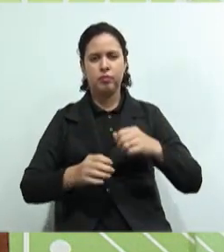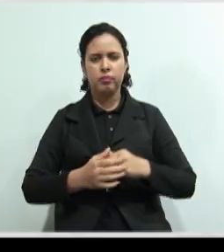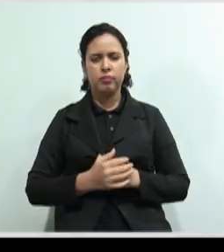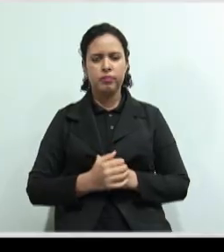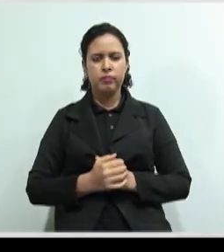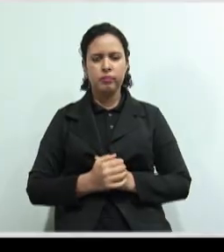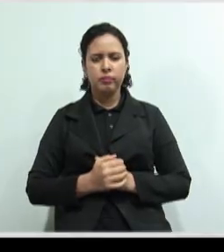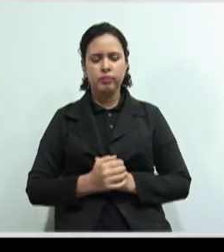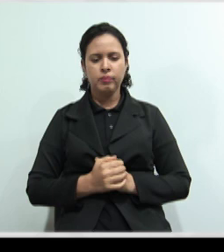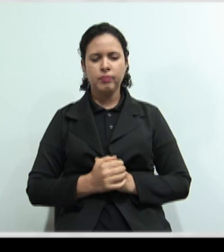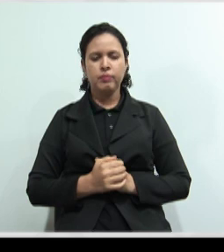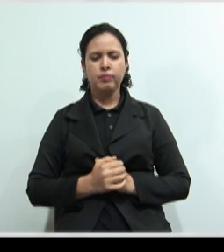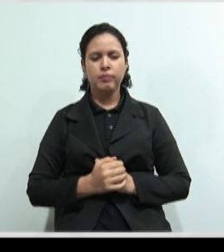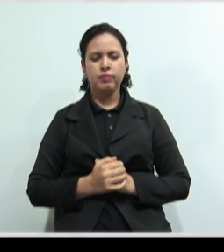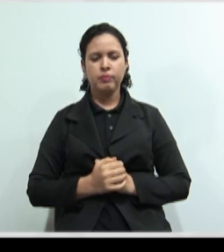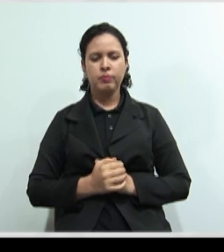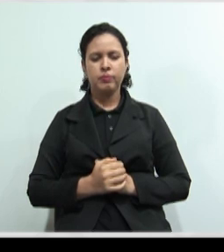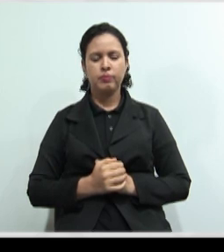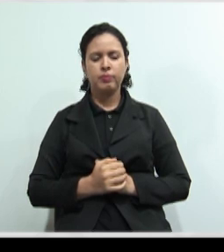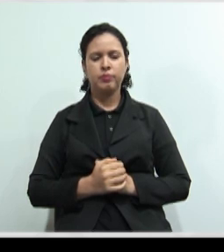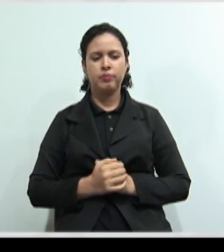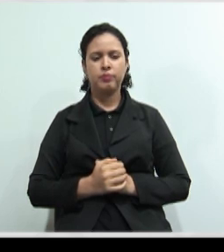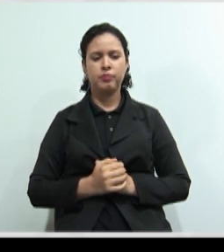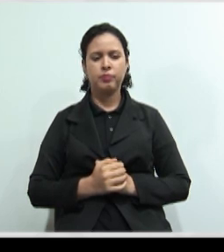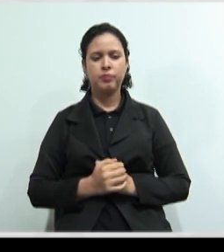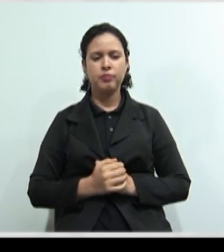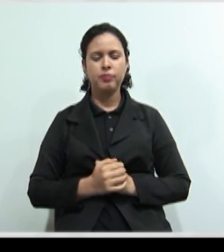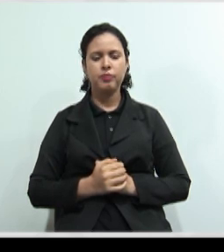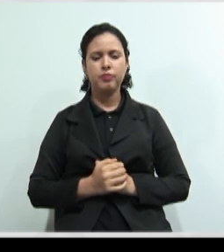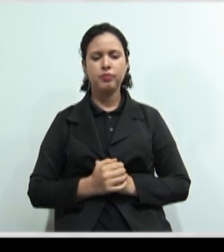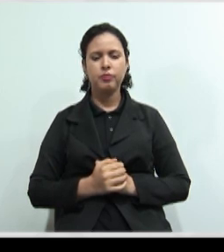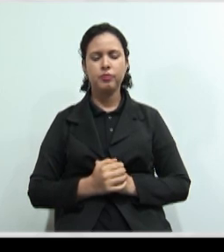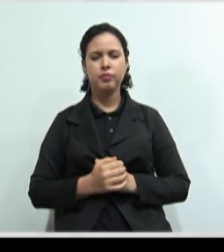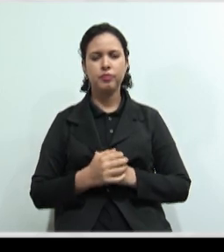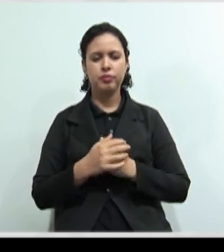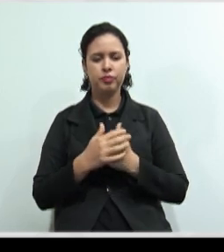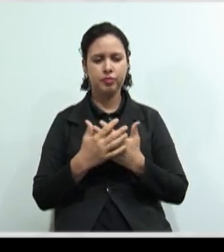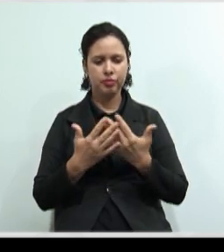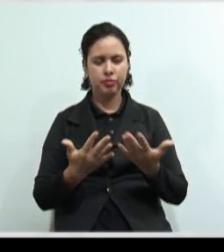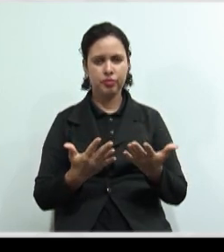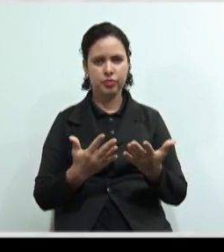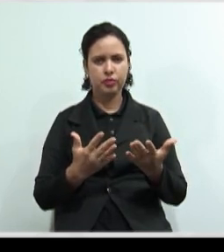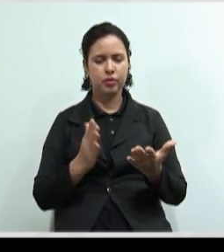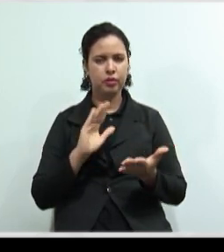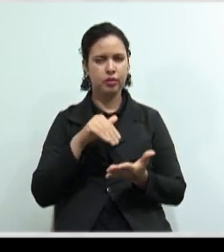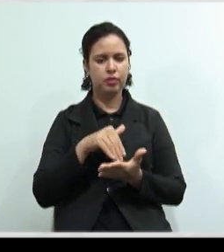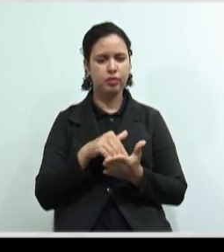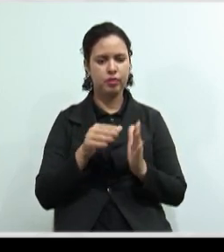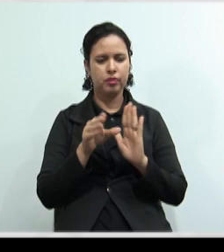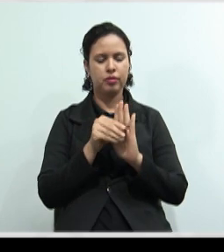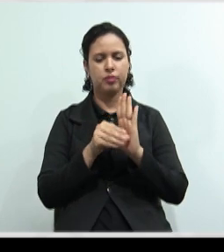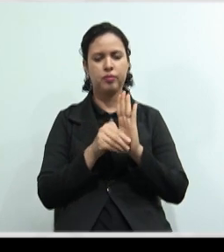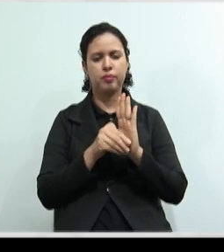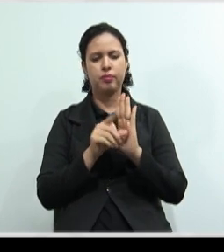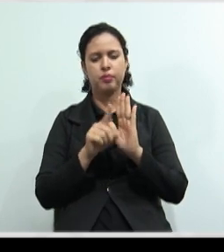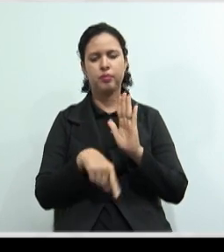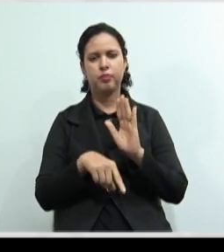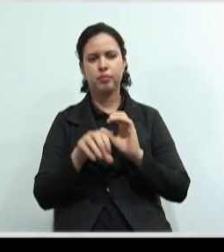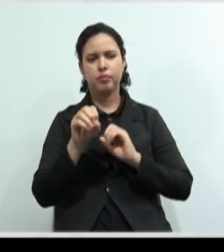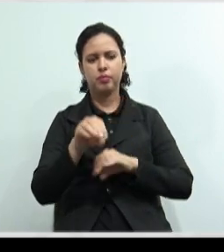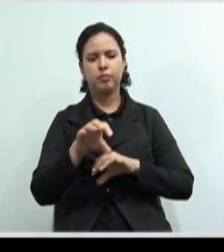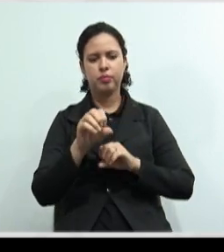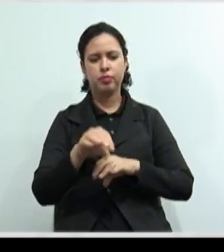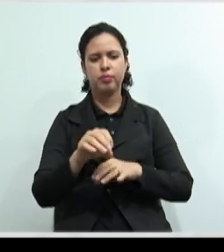Um último conteúdo aqui no slide sobre a inclusão social e sustentabilidade é a questão da educação